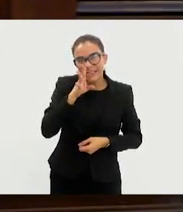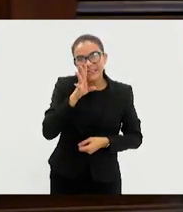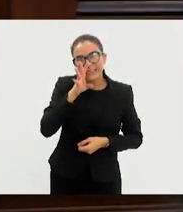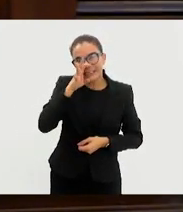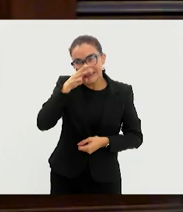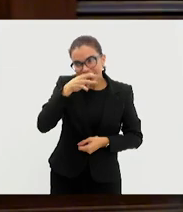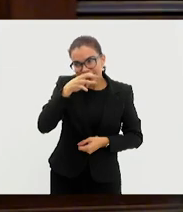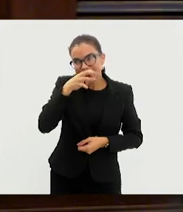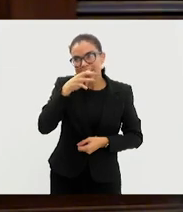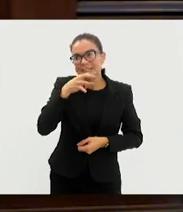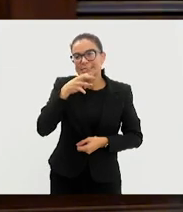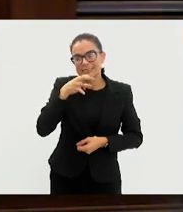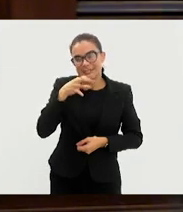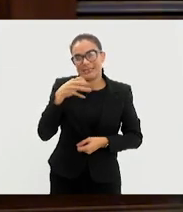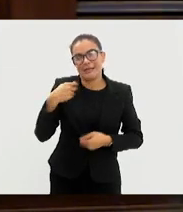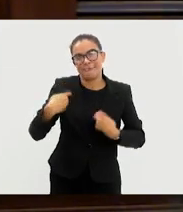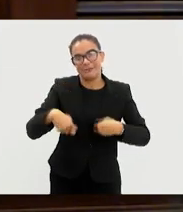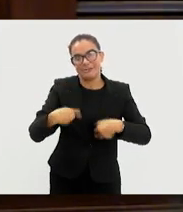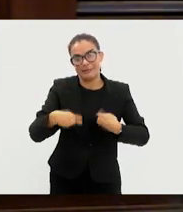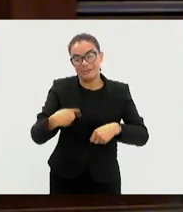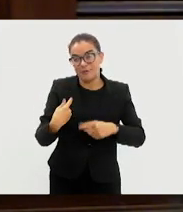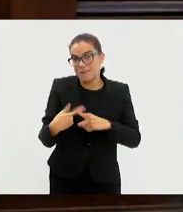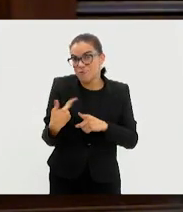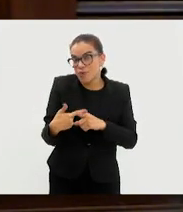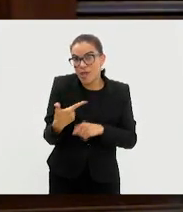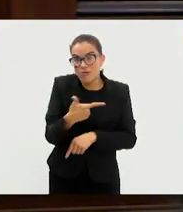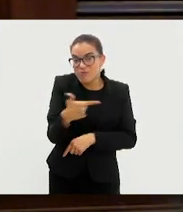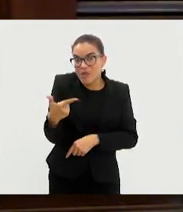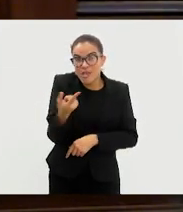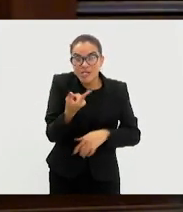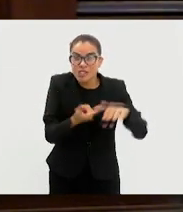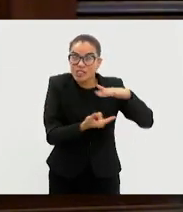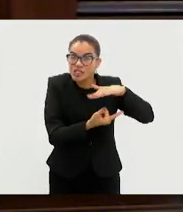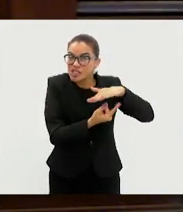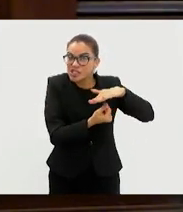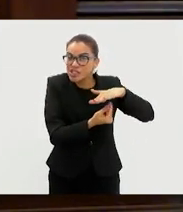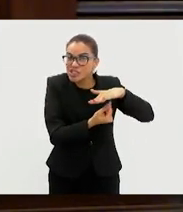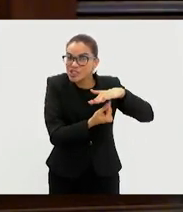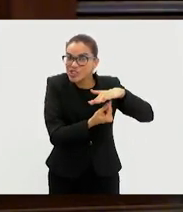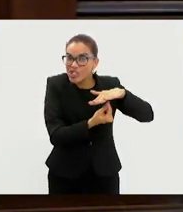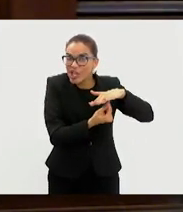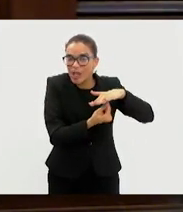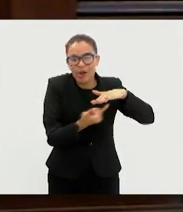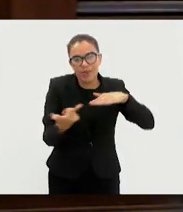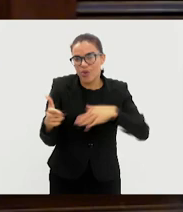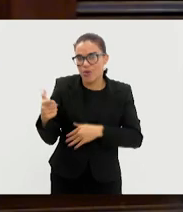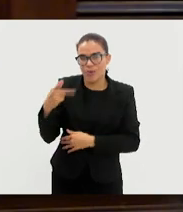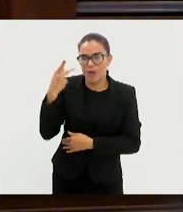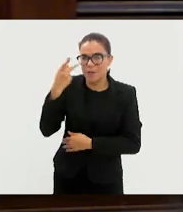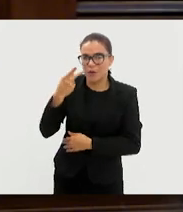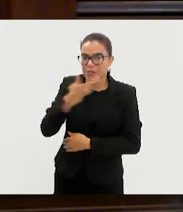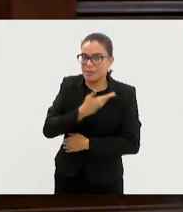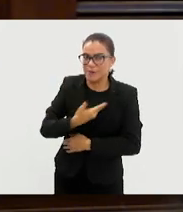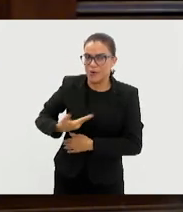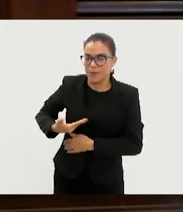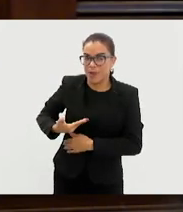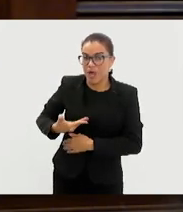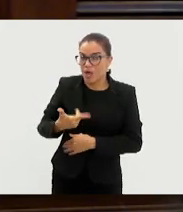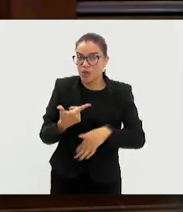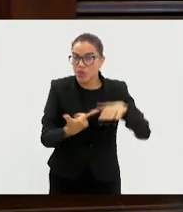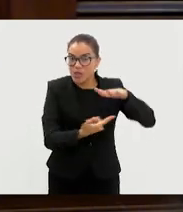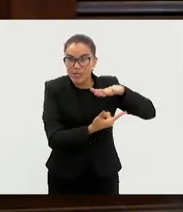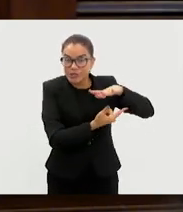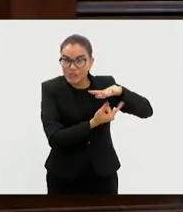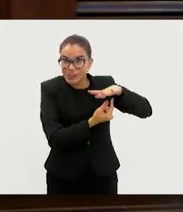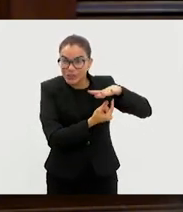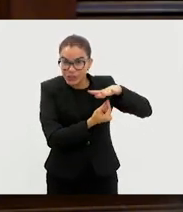fundamental, porque sem receita pública não tem política pública. E sem as receitas